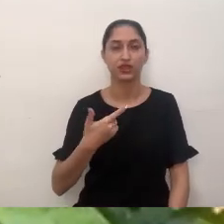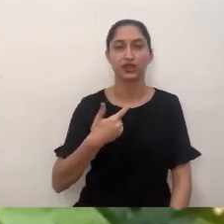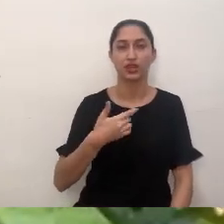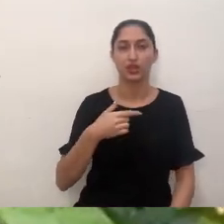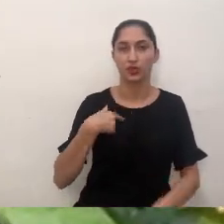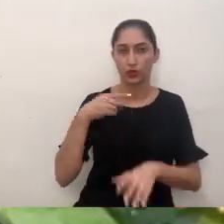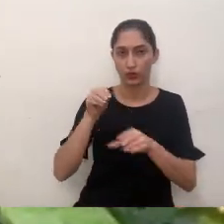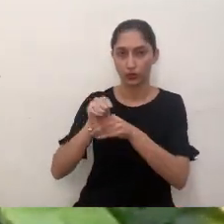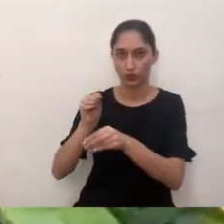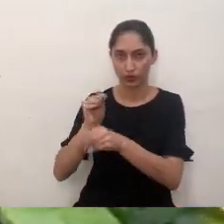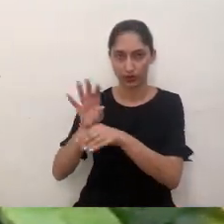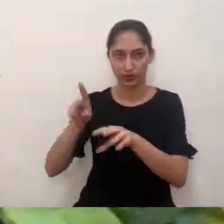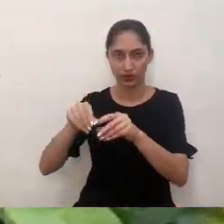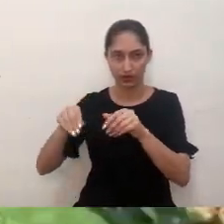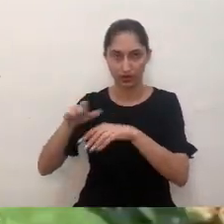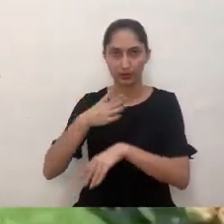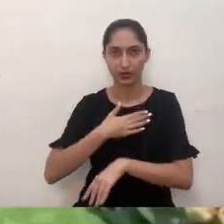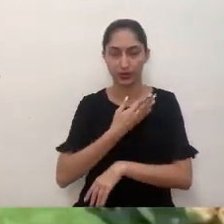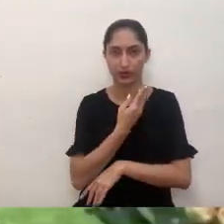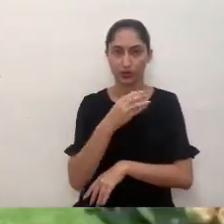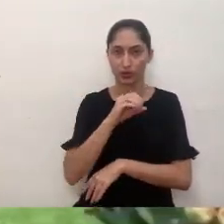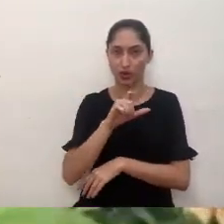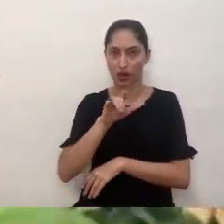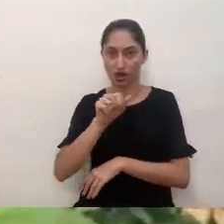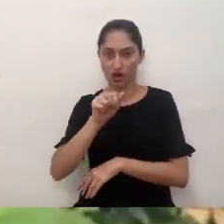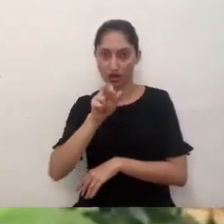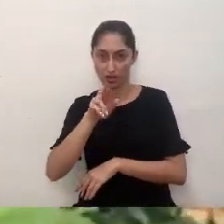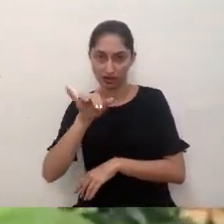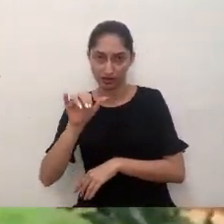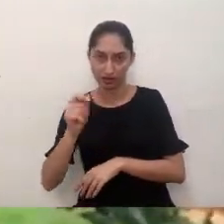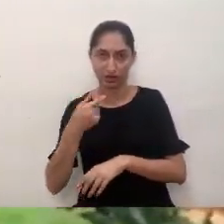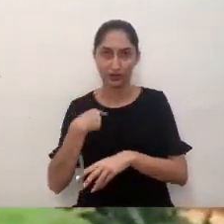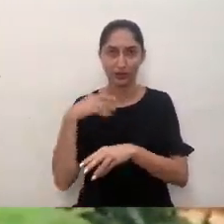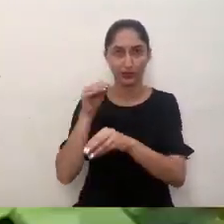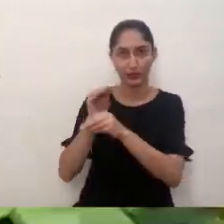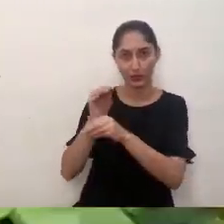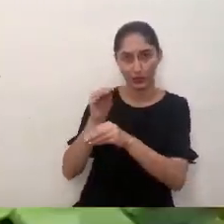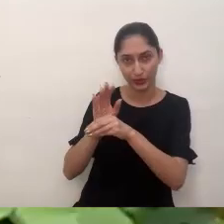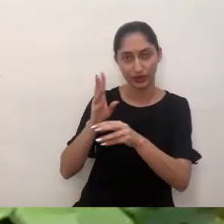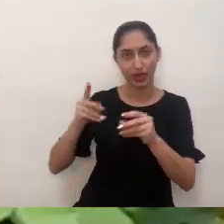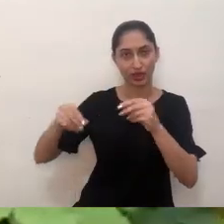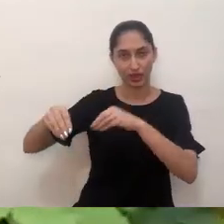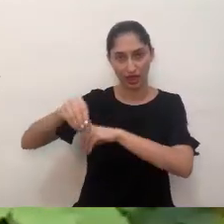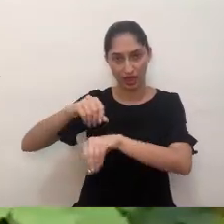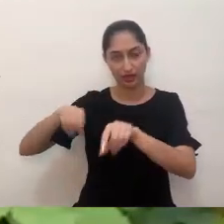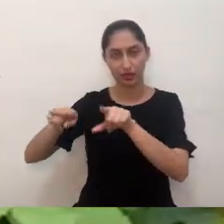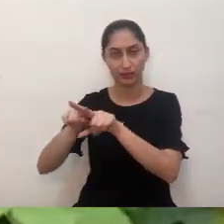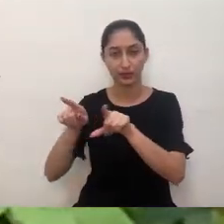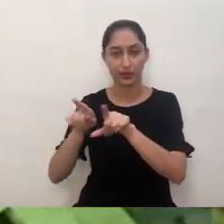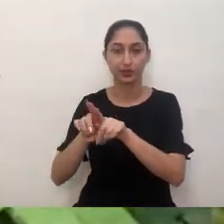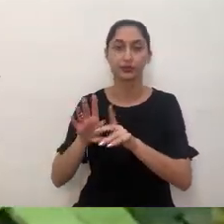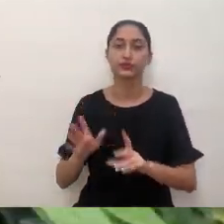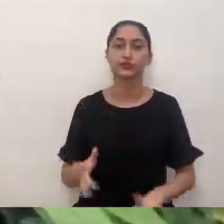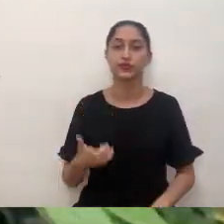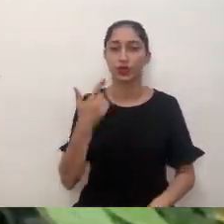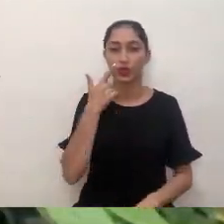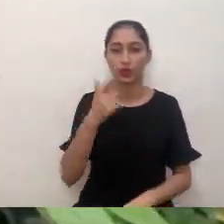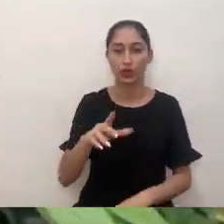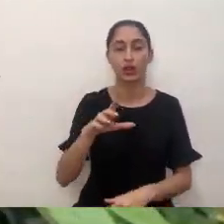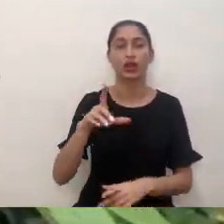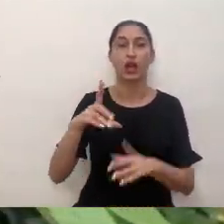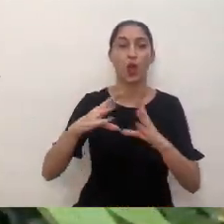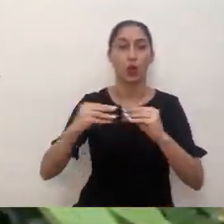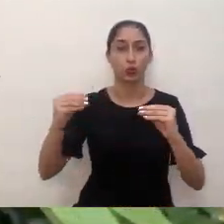Olária, sou também agricultora. Esse aqui é um pé de algodão. E esse aqui é o algodão já colhido. A